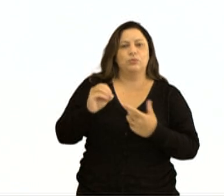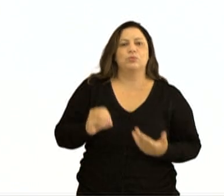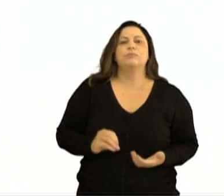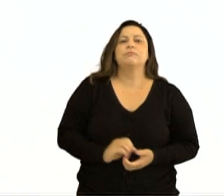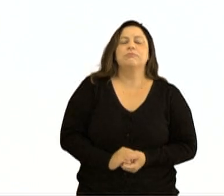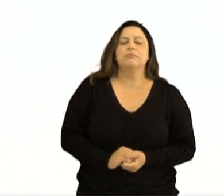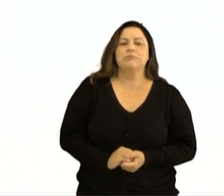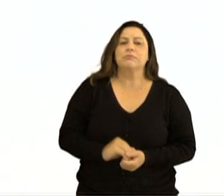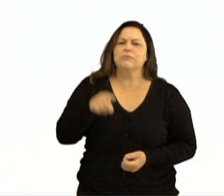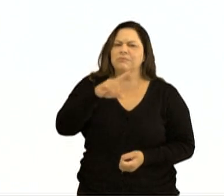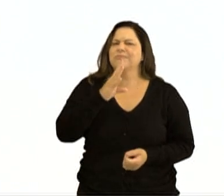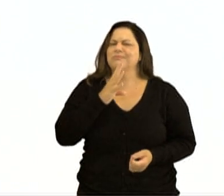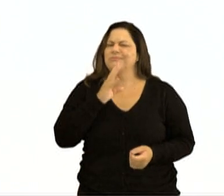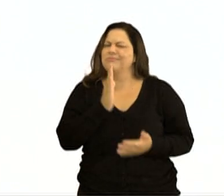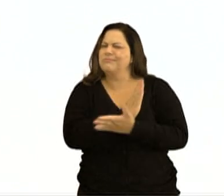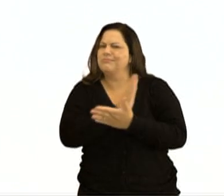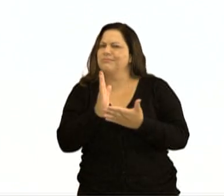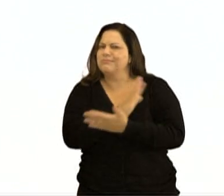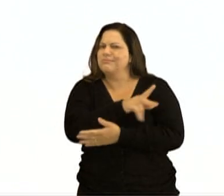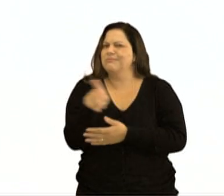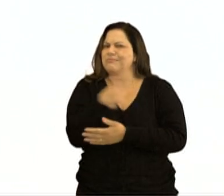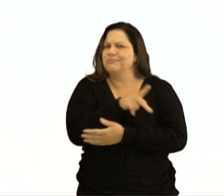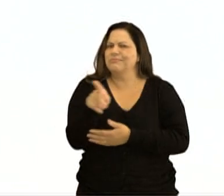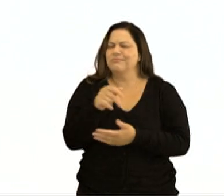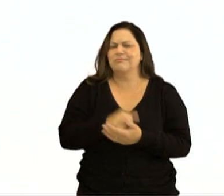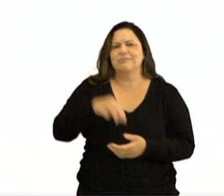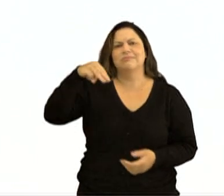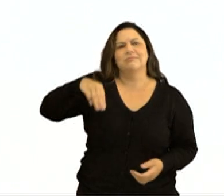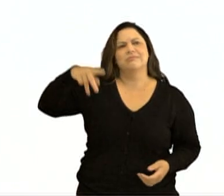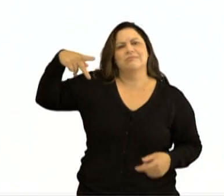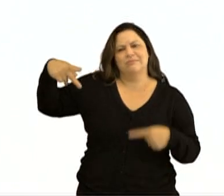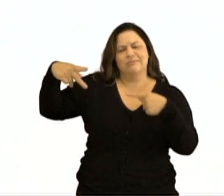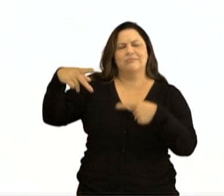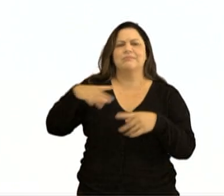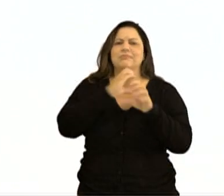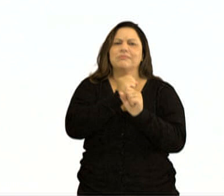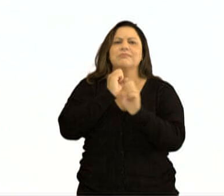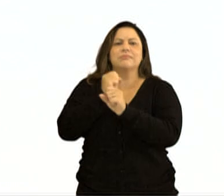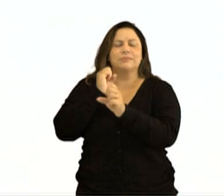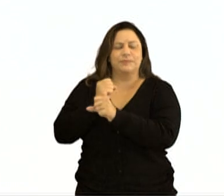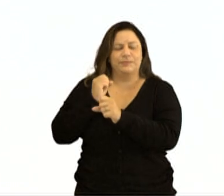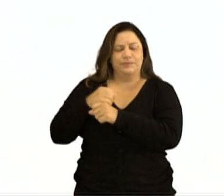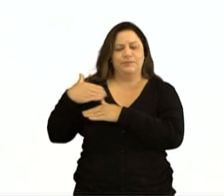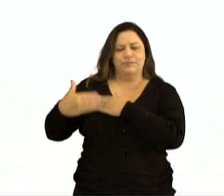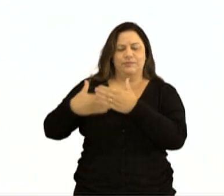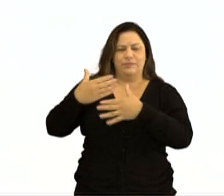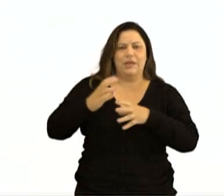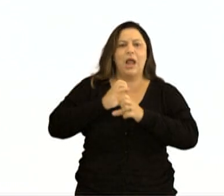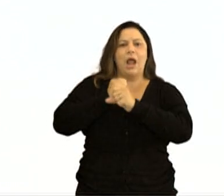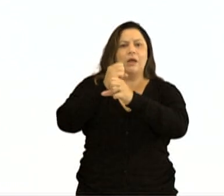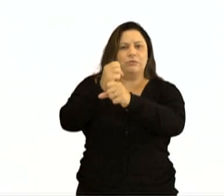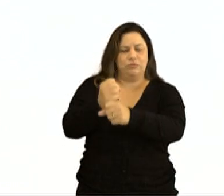por exemplo, alguns professores utilizam média ponderada para calcular a média